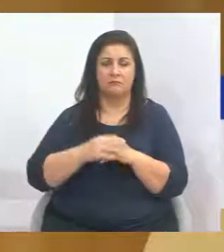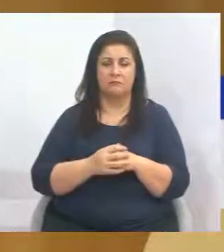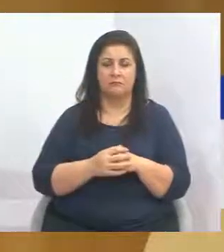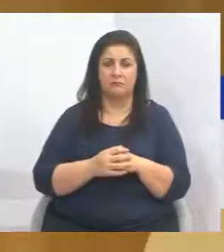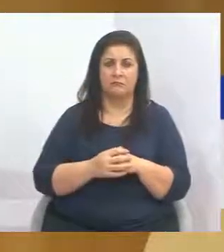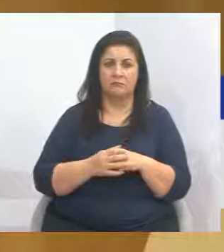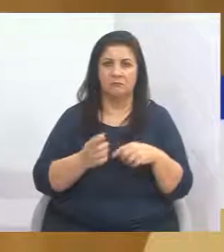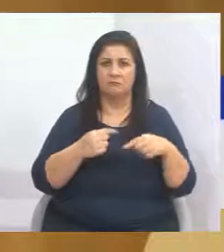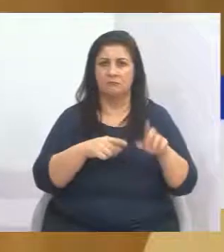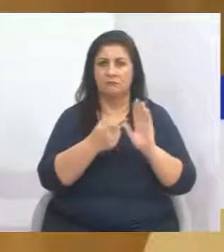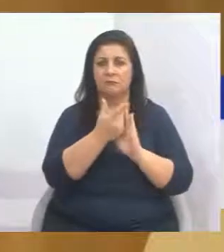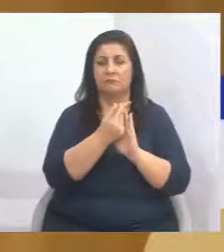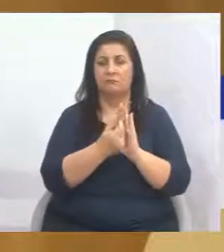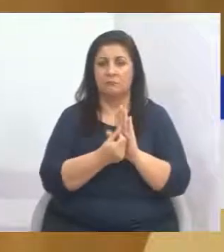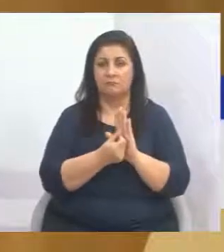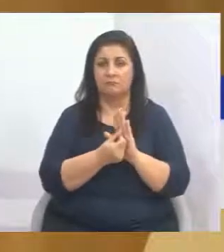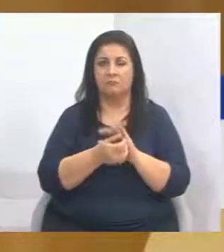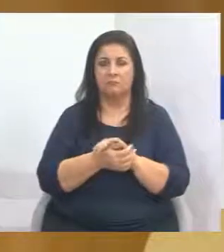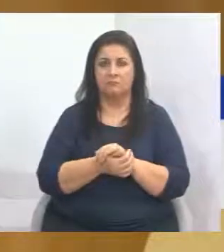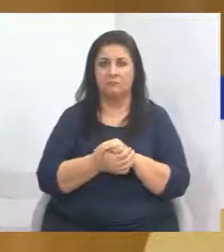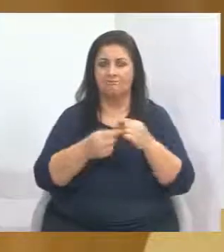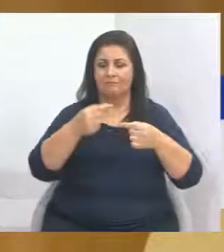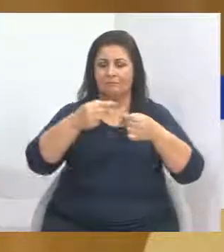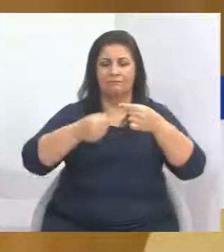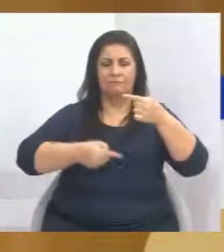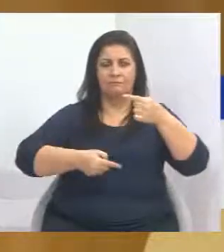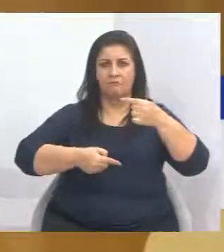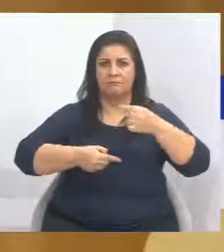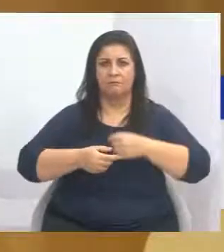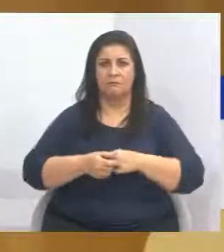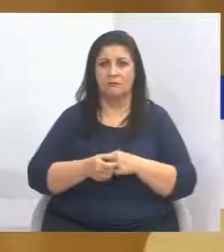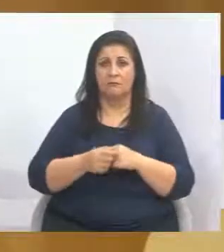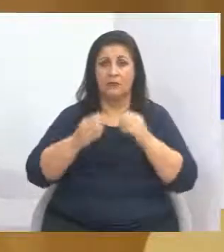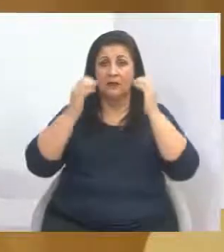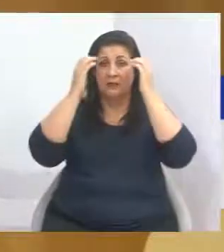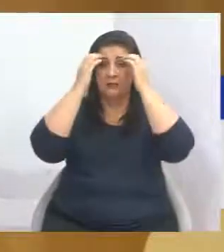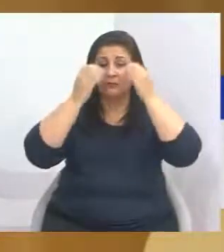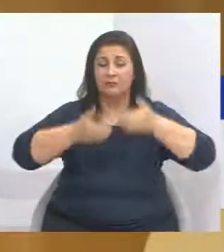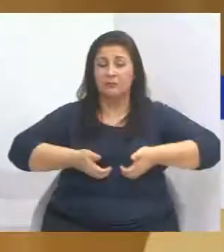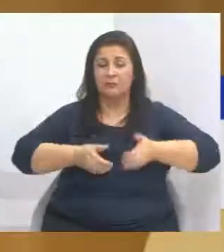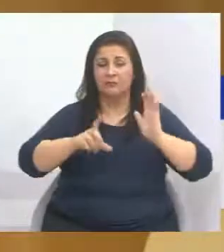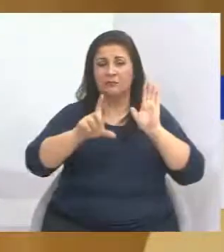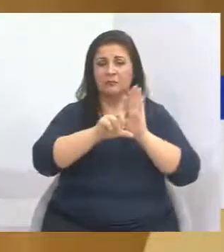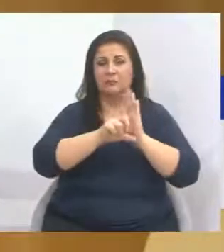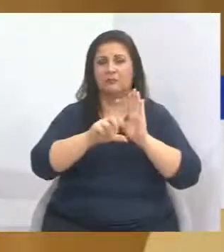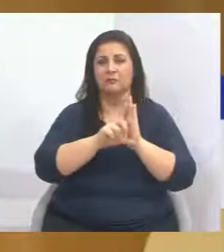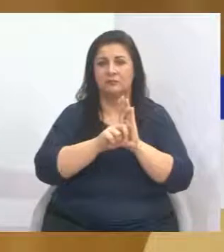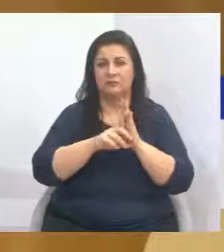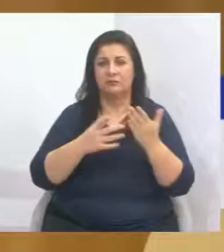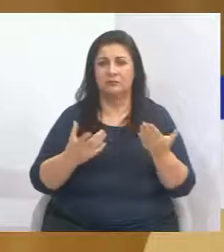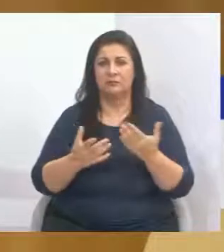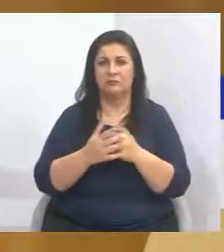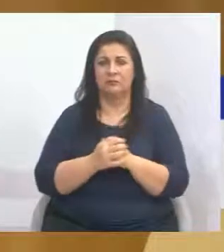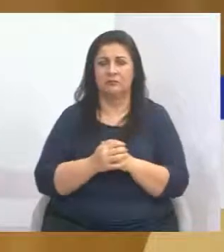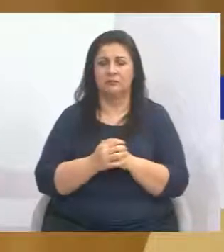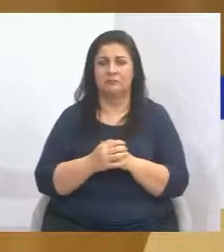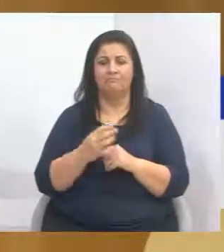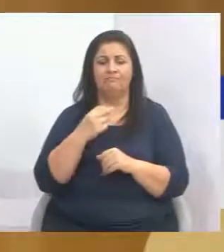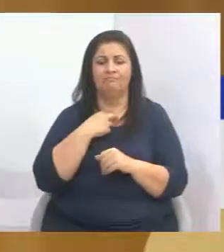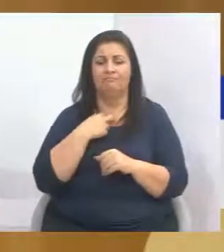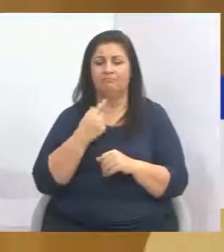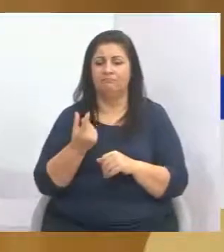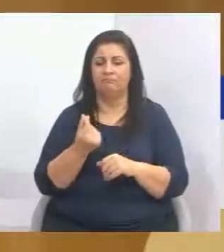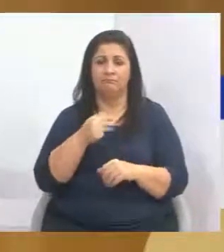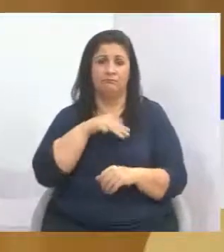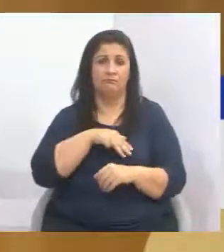não implica inconstitucionalidade e impedimento de aplicação da lei concessiva de vantagens ou aumento da